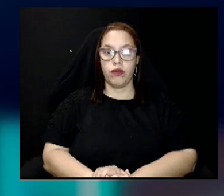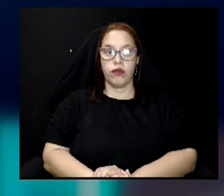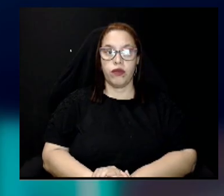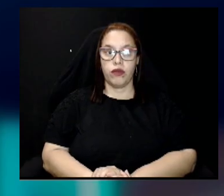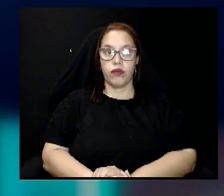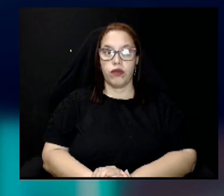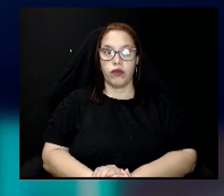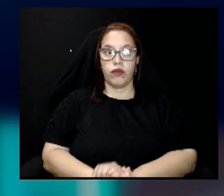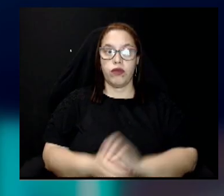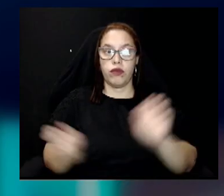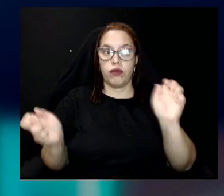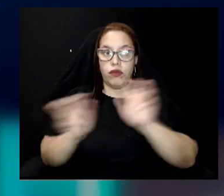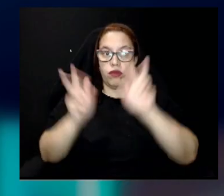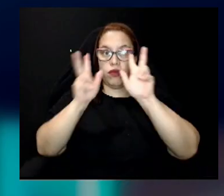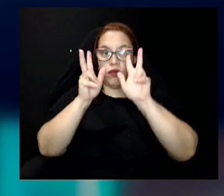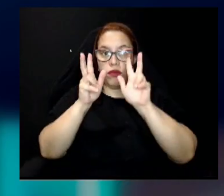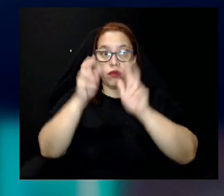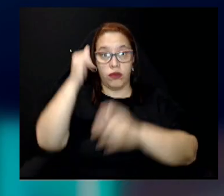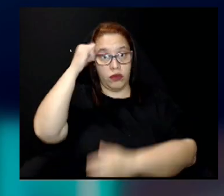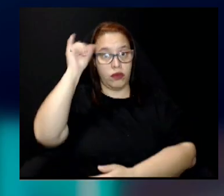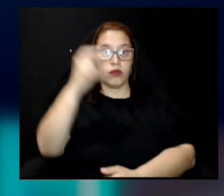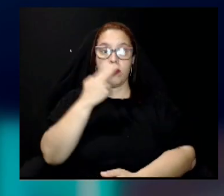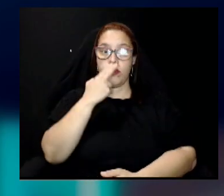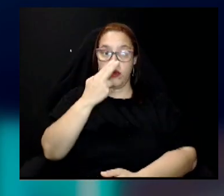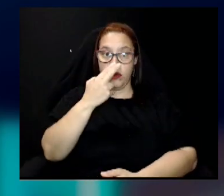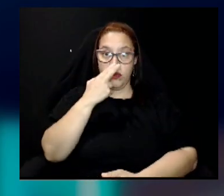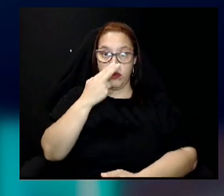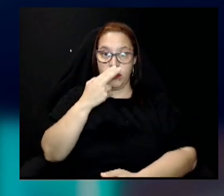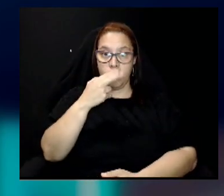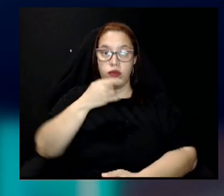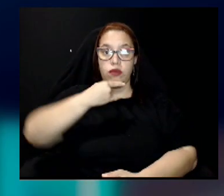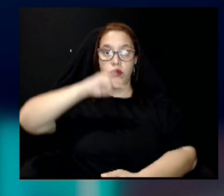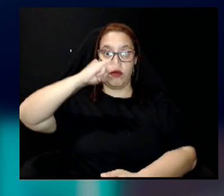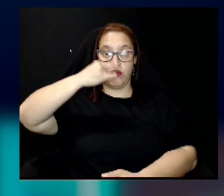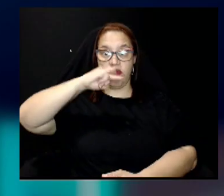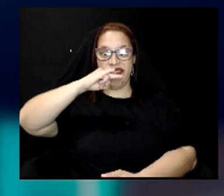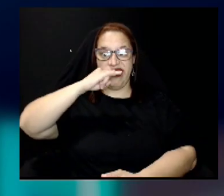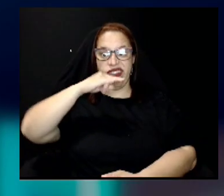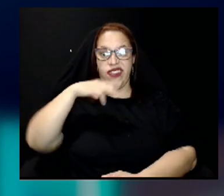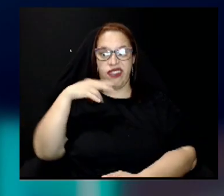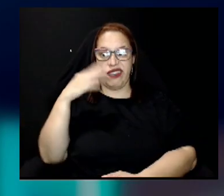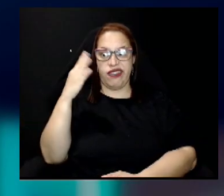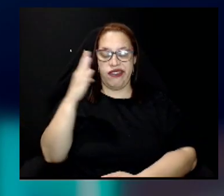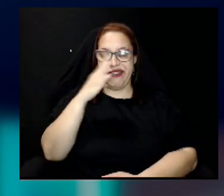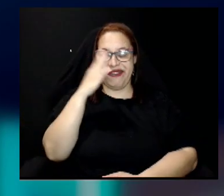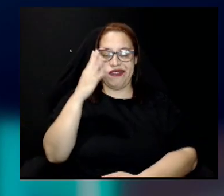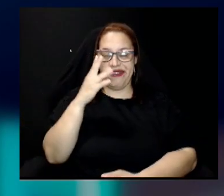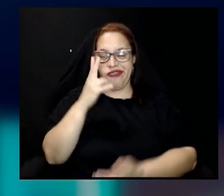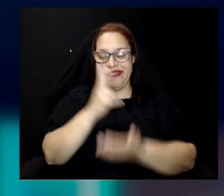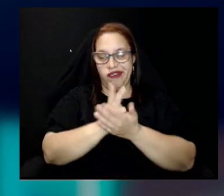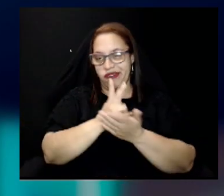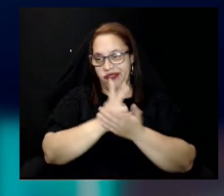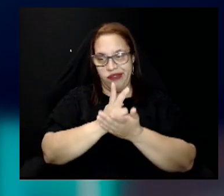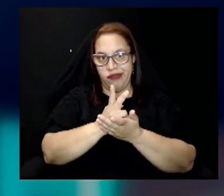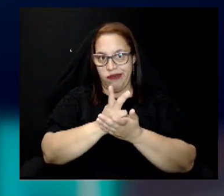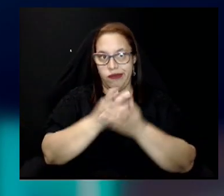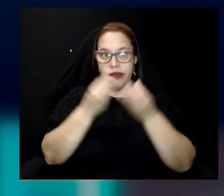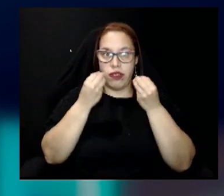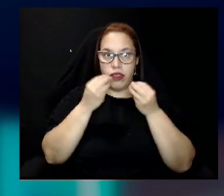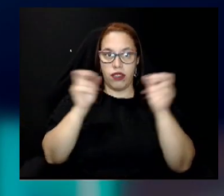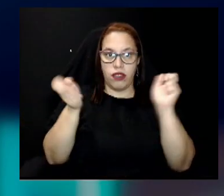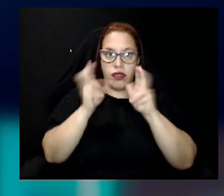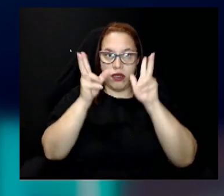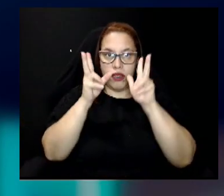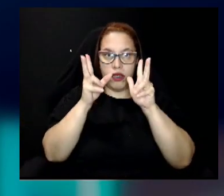Lembrar também de evitar cigarro e consumo de álcool em excesso, né? Sempre cigarro. Como sinais de alerta, o Igor